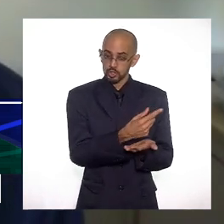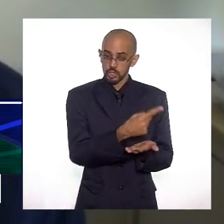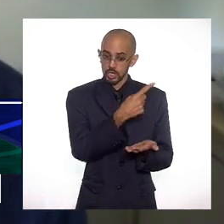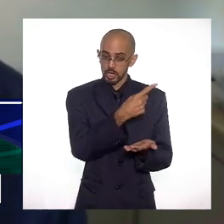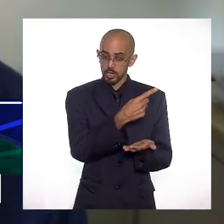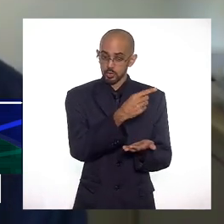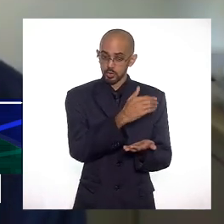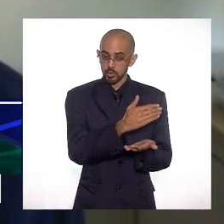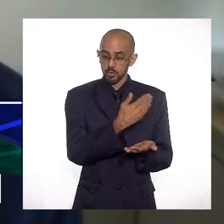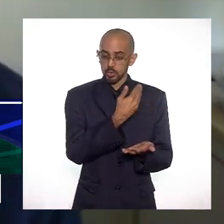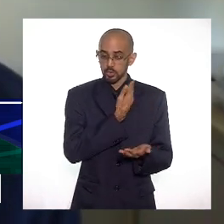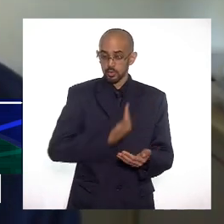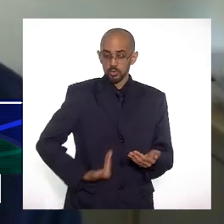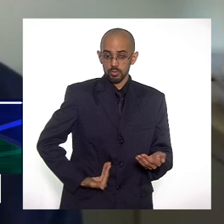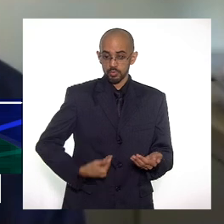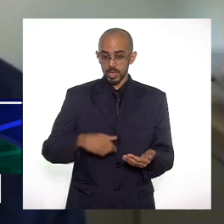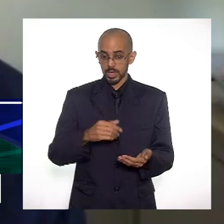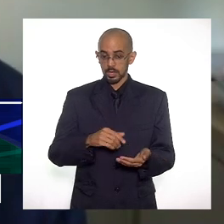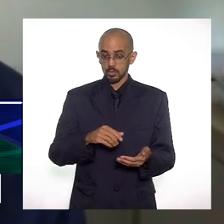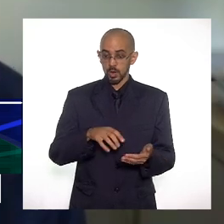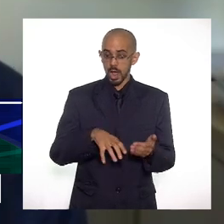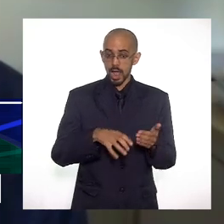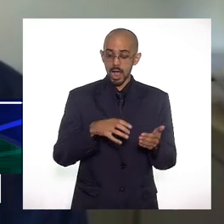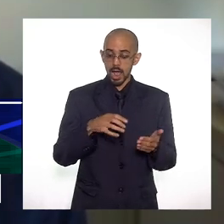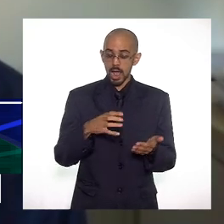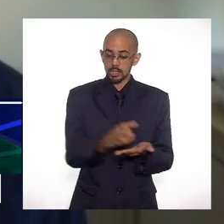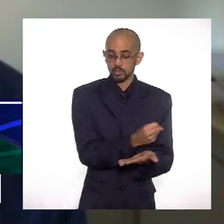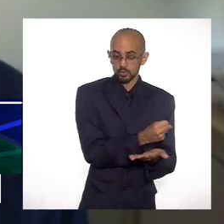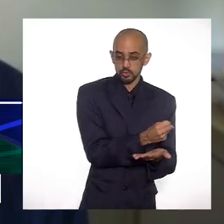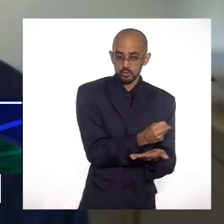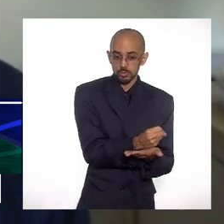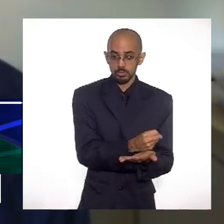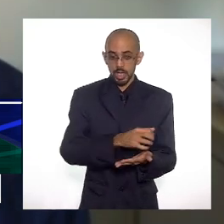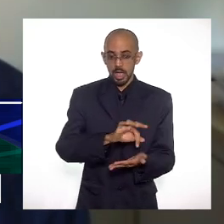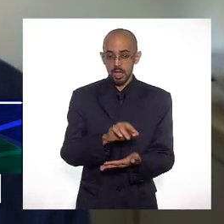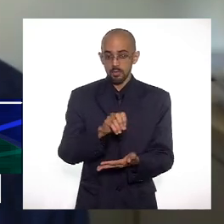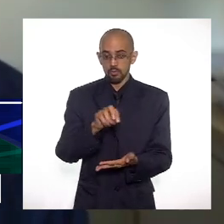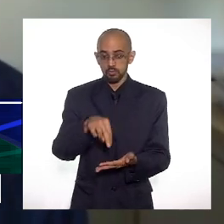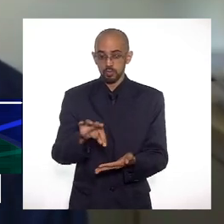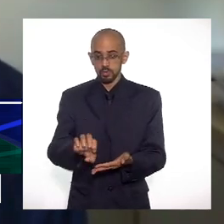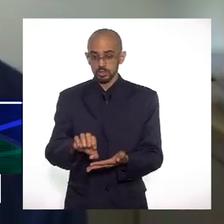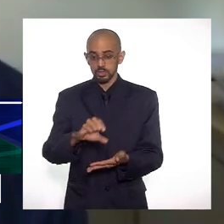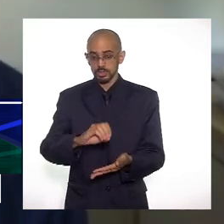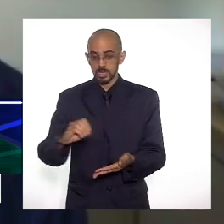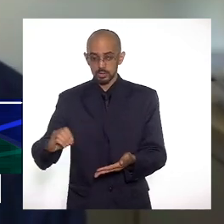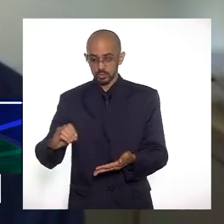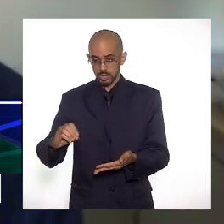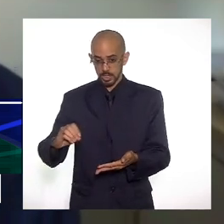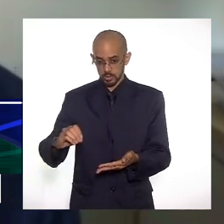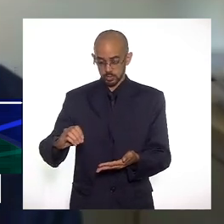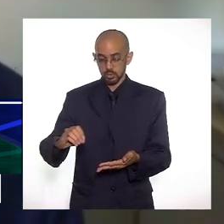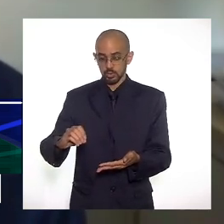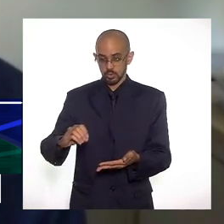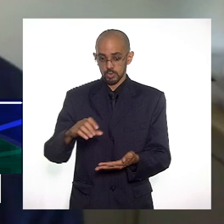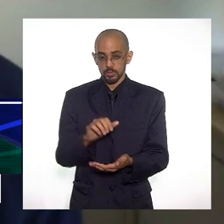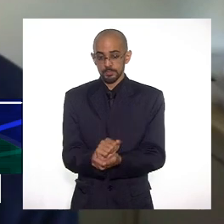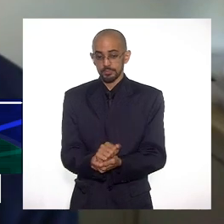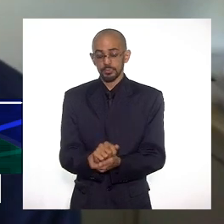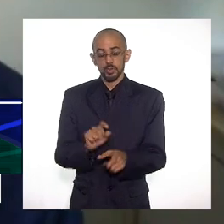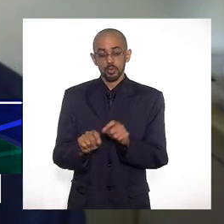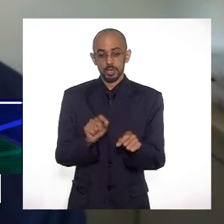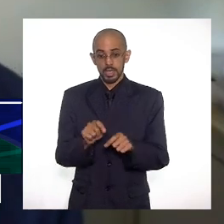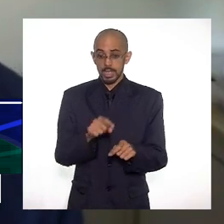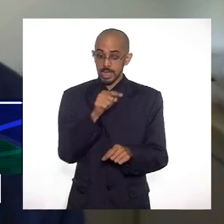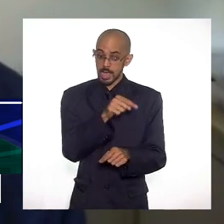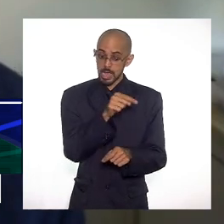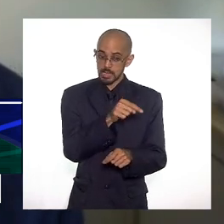dinheiro da fonte 00, como determina a Lei 3189 de 99, esse